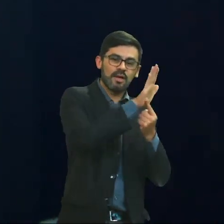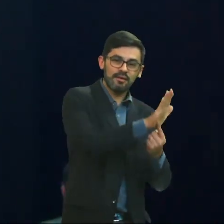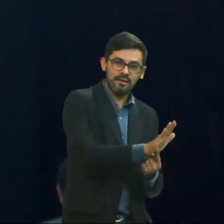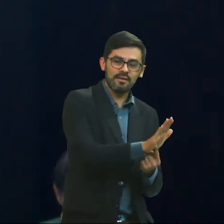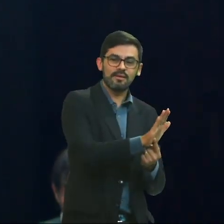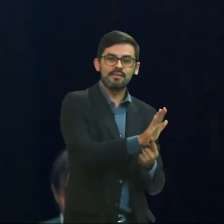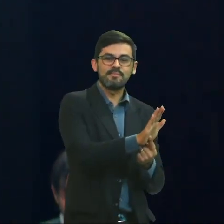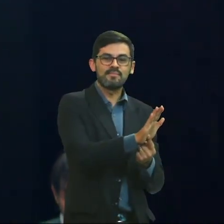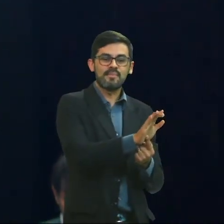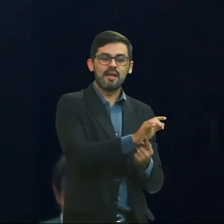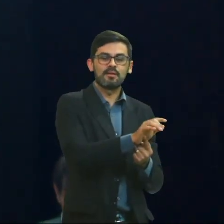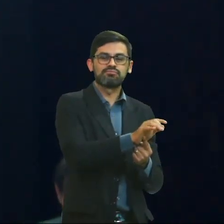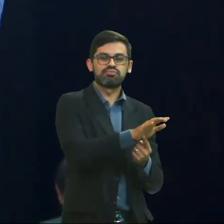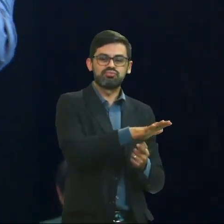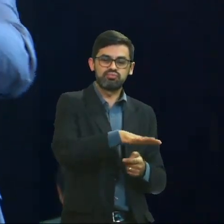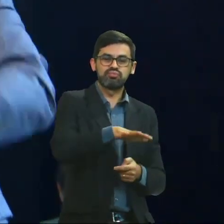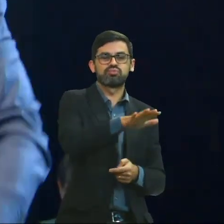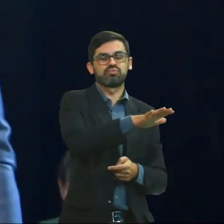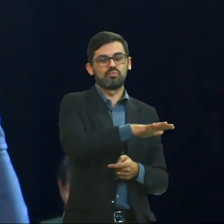manifestarei a Ele.